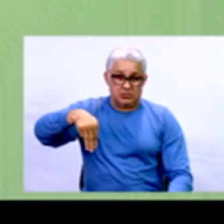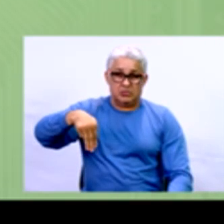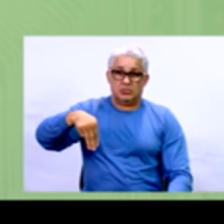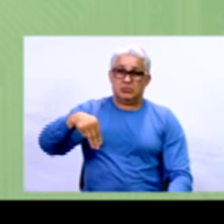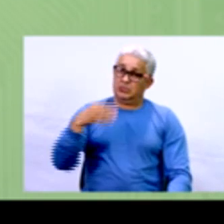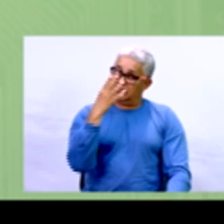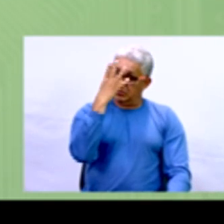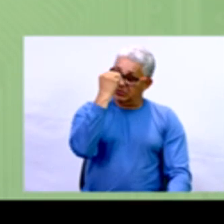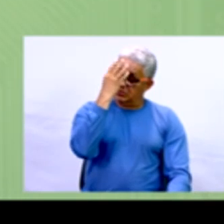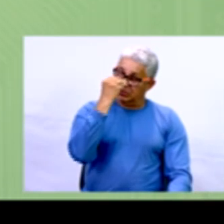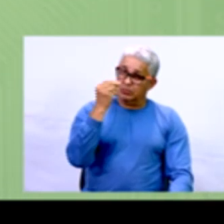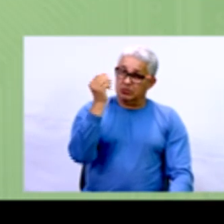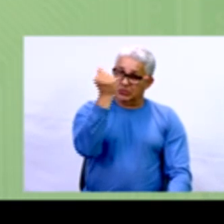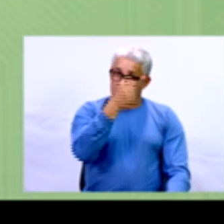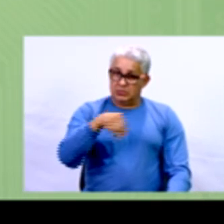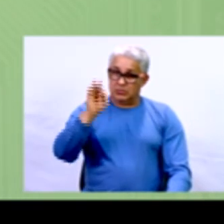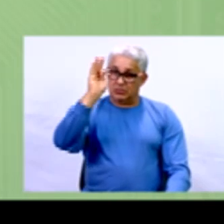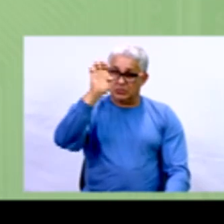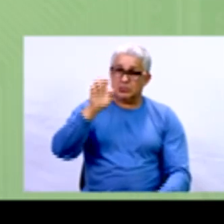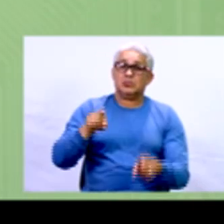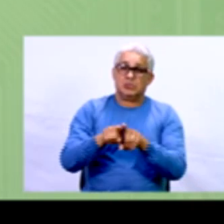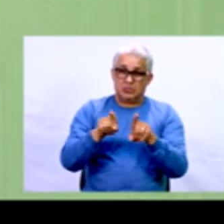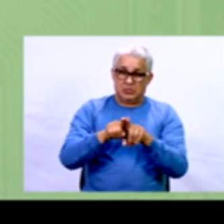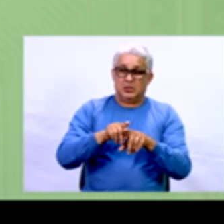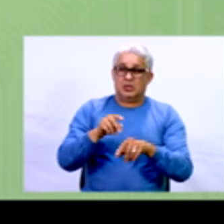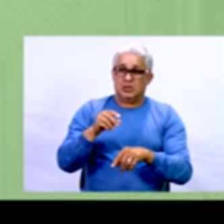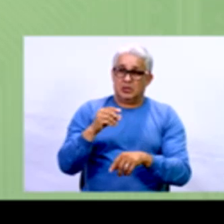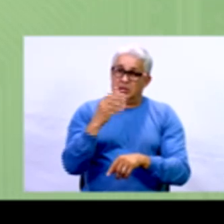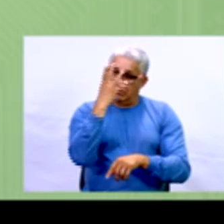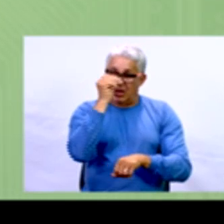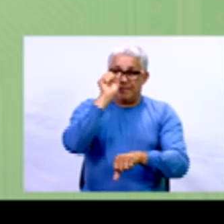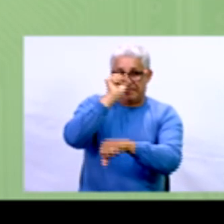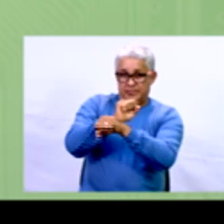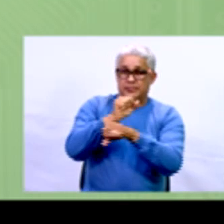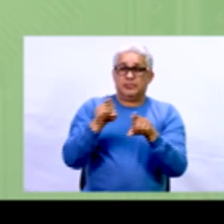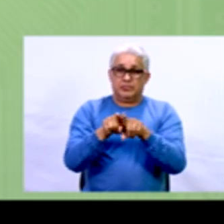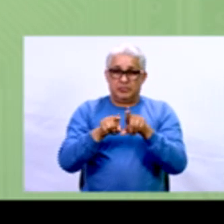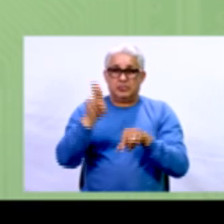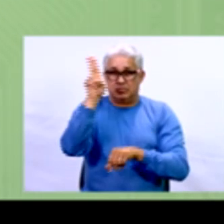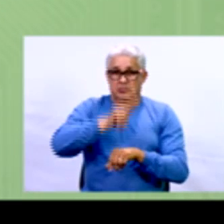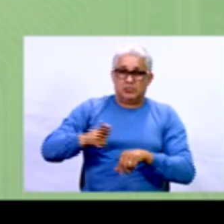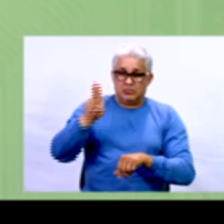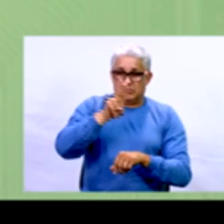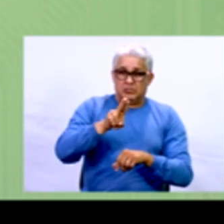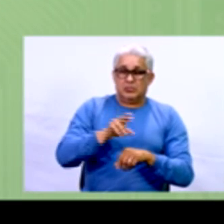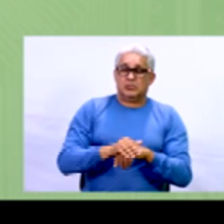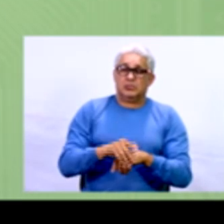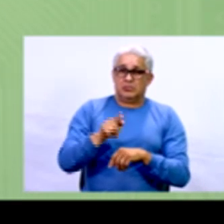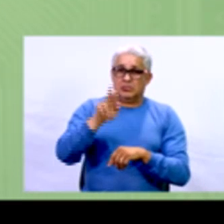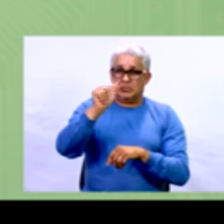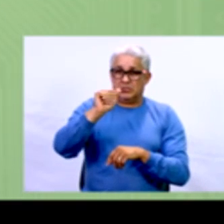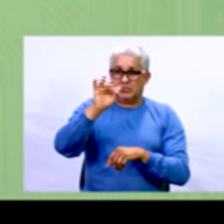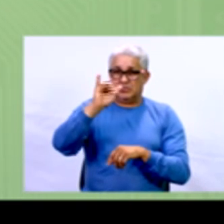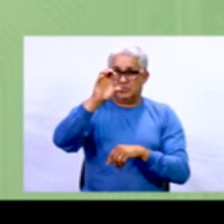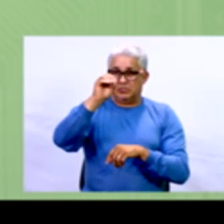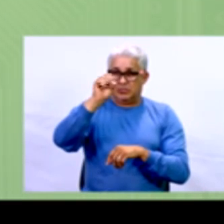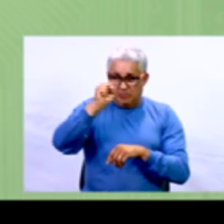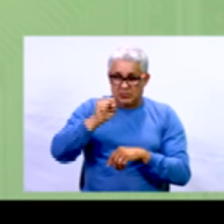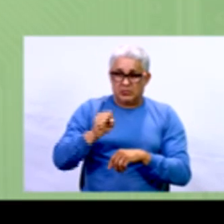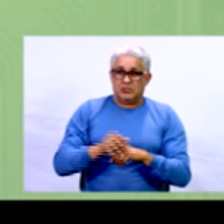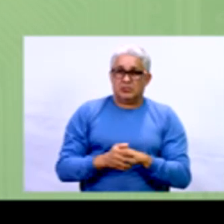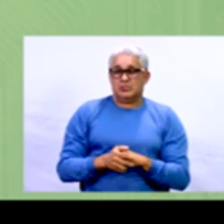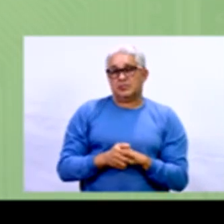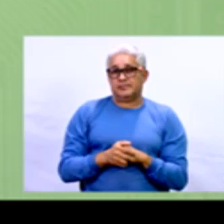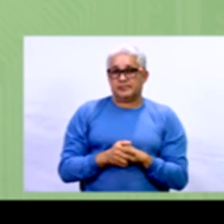imagem animada, além da imagem estática, já usada nos aplicativos gráficos. Então aqui ele já é um